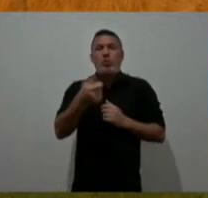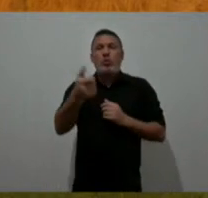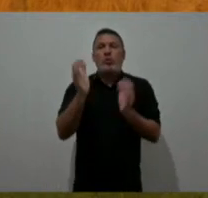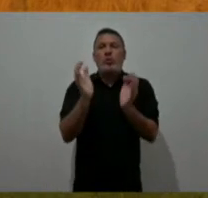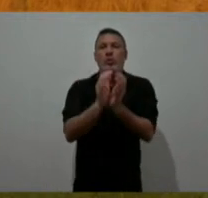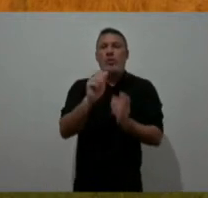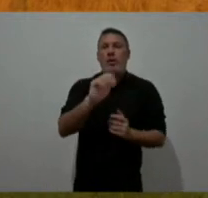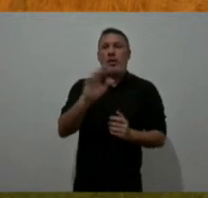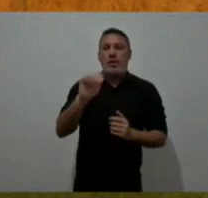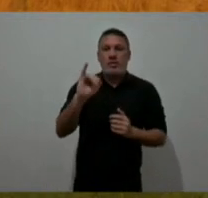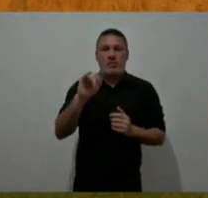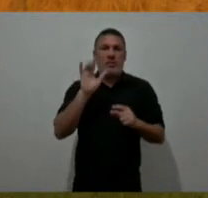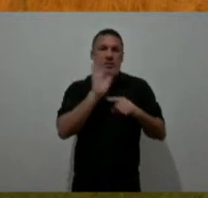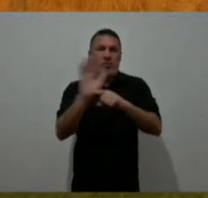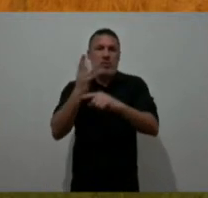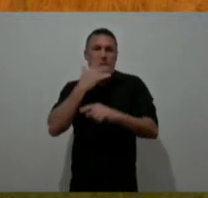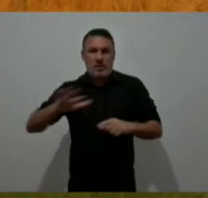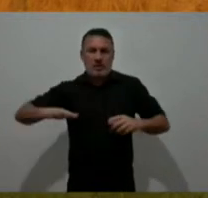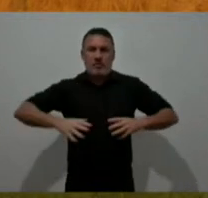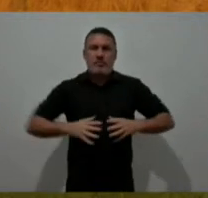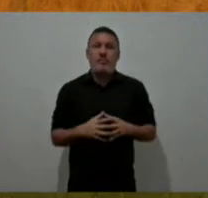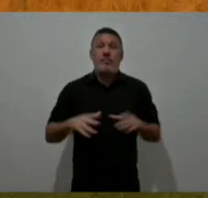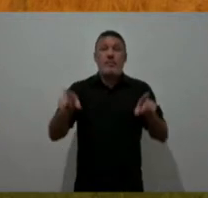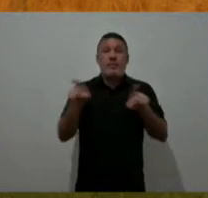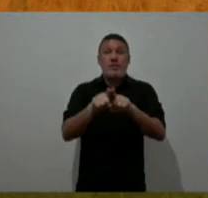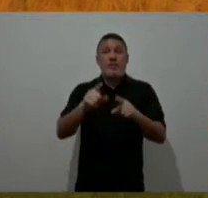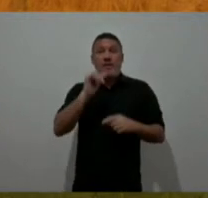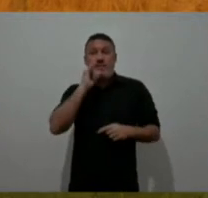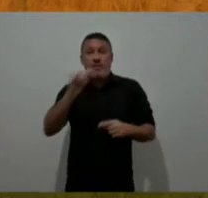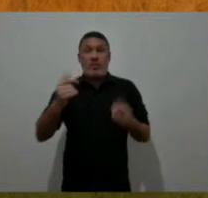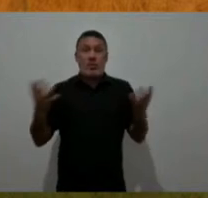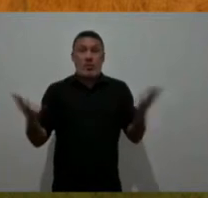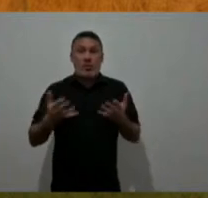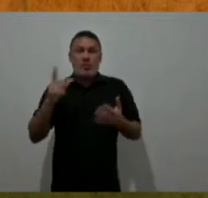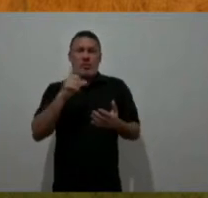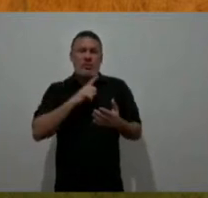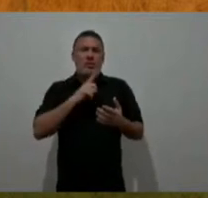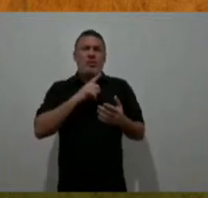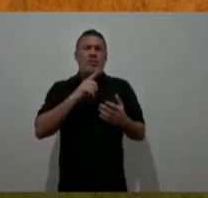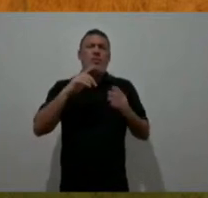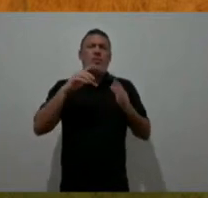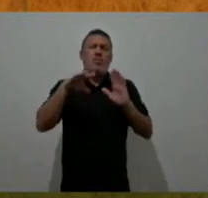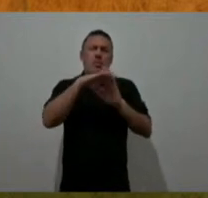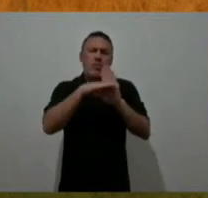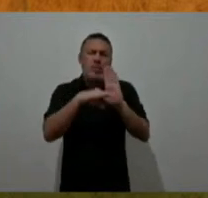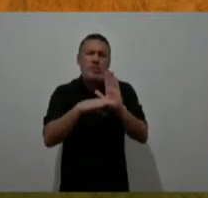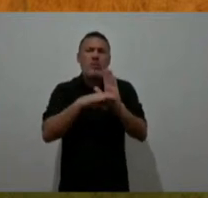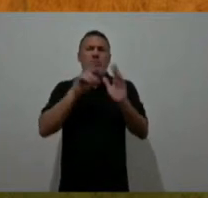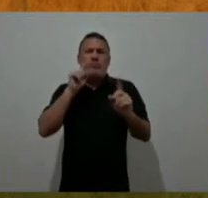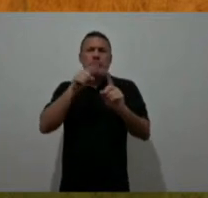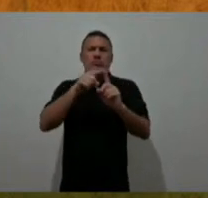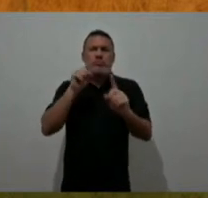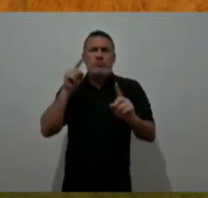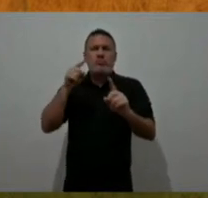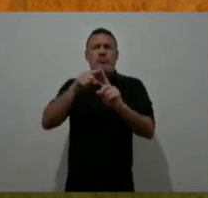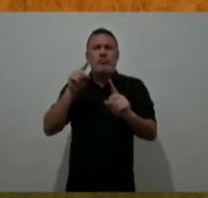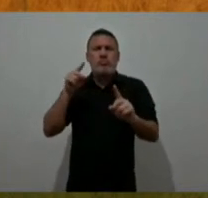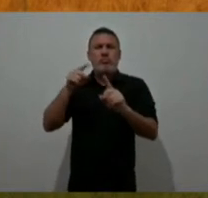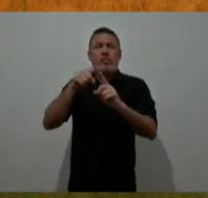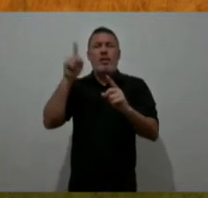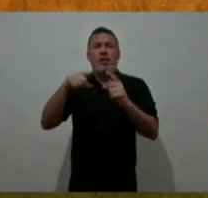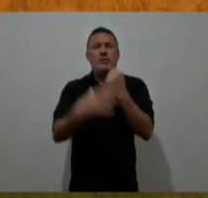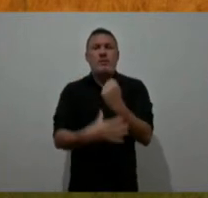crianças. Gostaria de informar que nesse evento estamos seguindo todos os protocolos de segurança recomendados pelos órgãos oficiais de